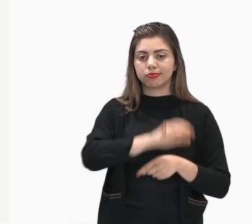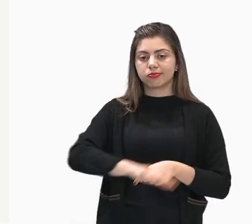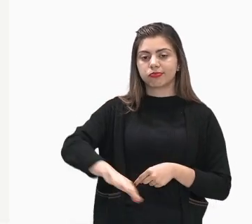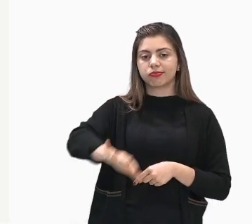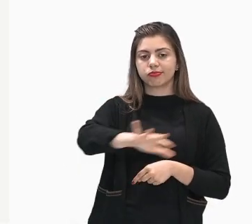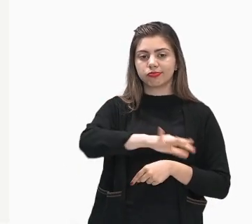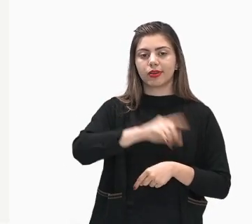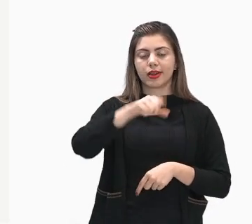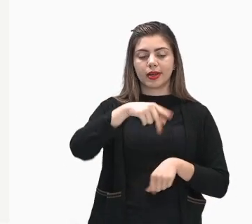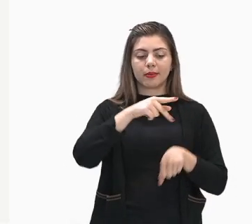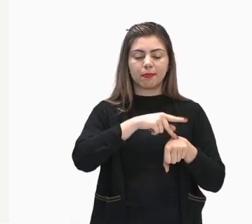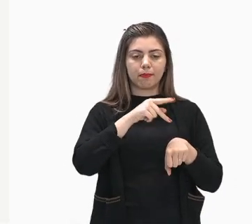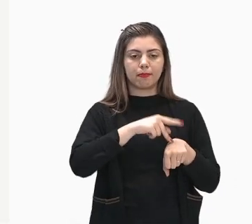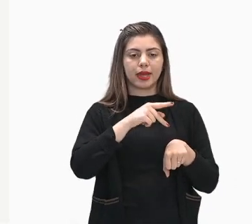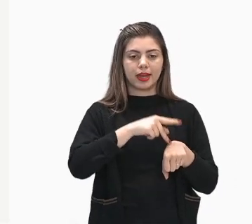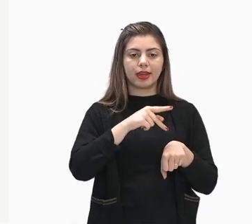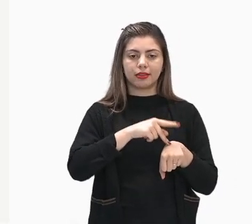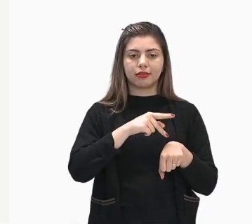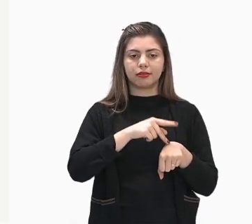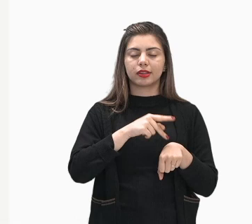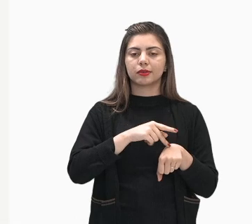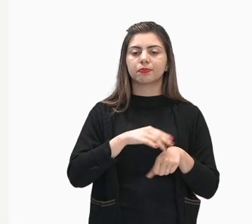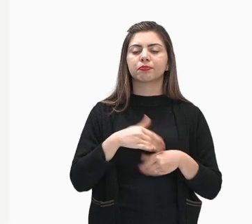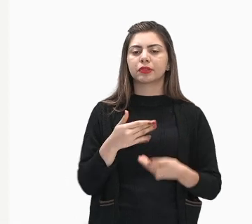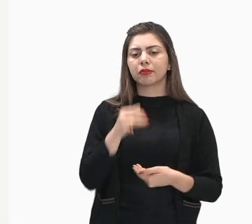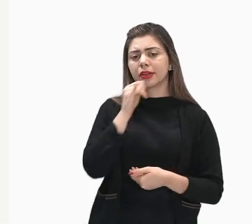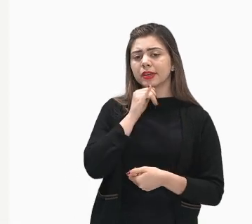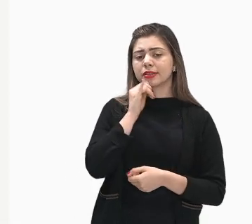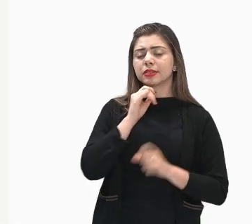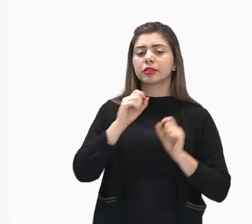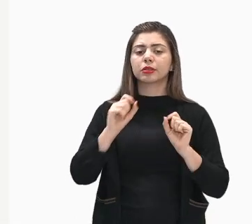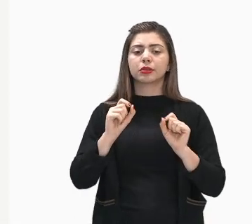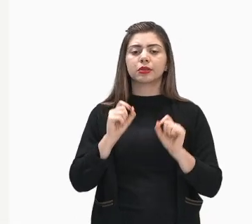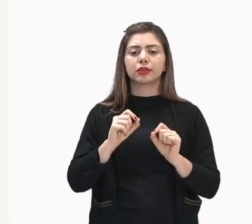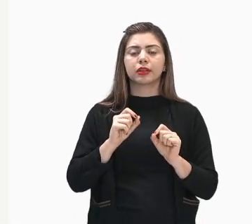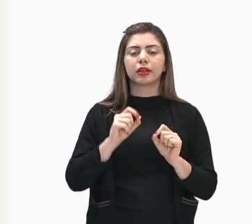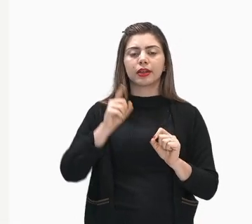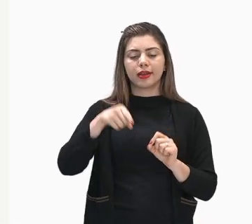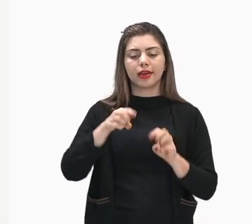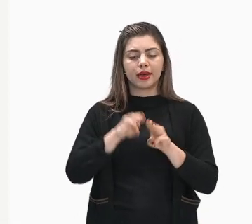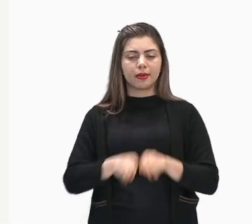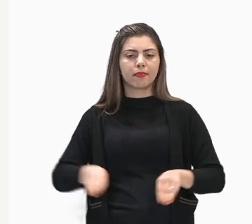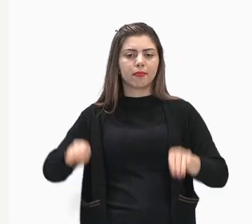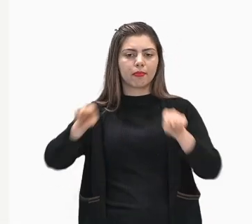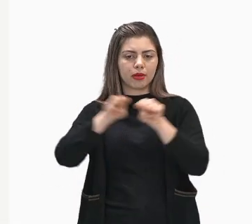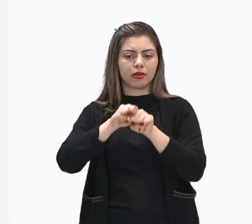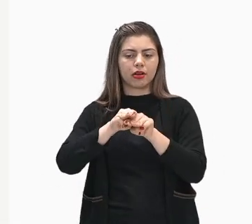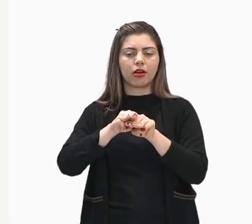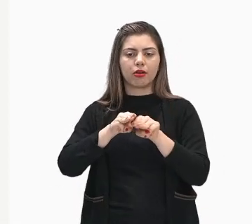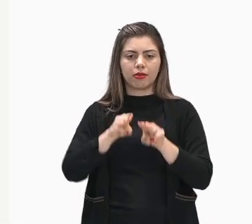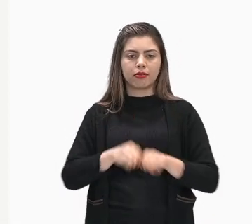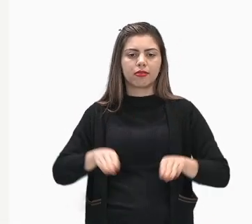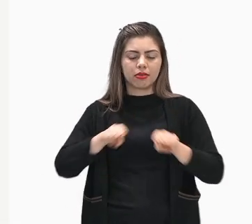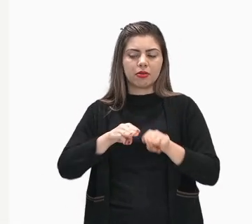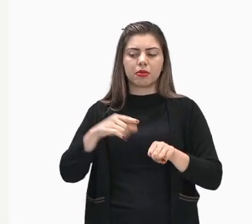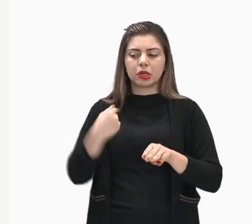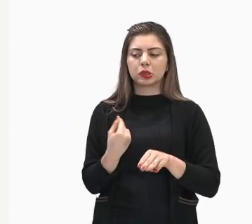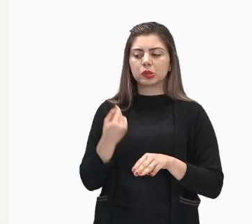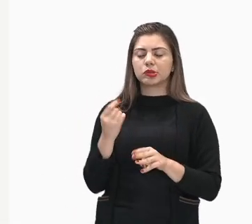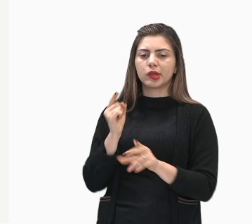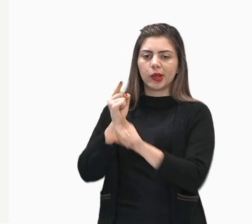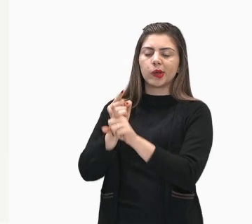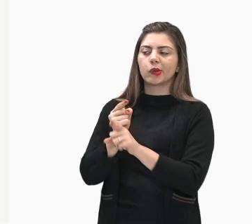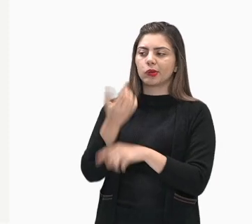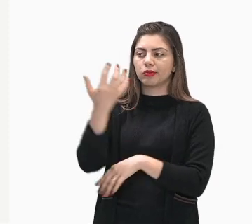Pedras de magnetita são exemplos de quê? São exemplos de ímãs naturais, tá, pessoal? E aí, além